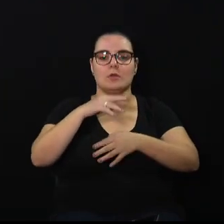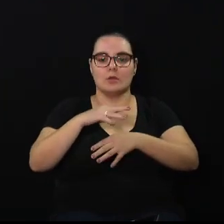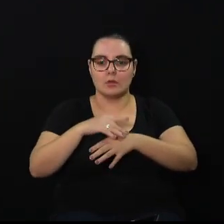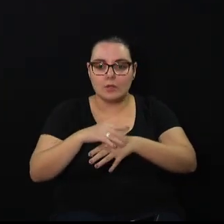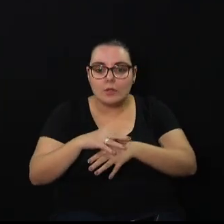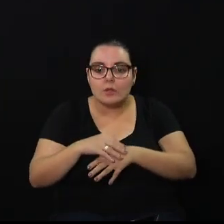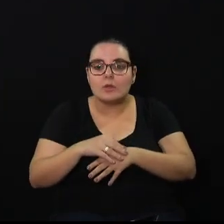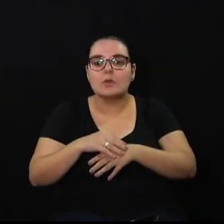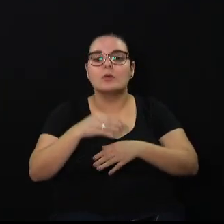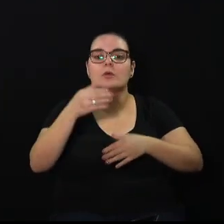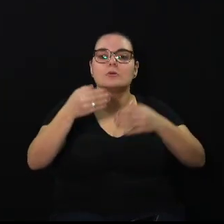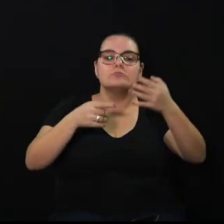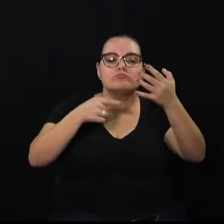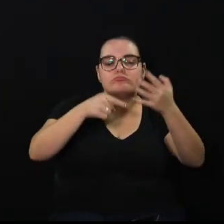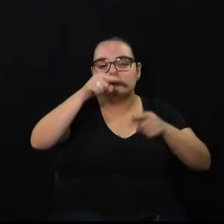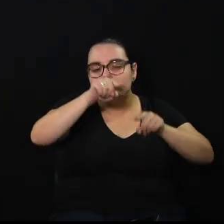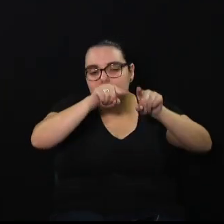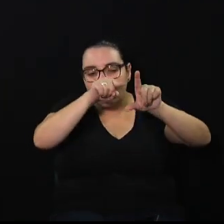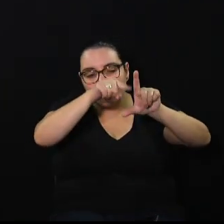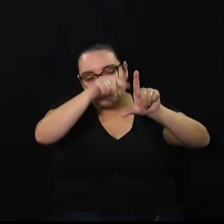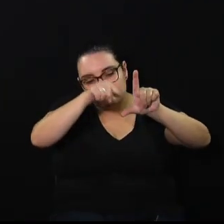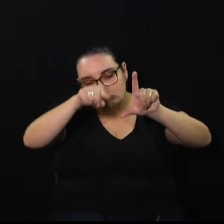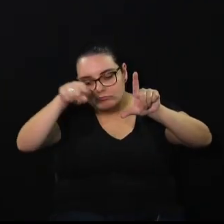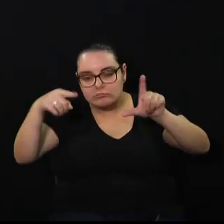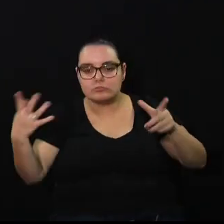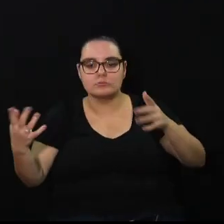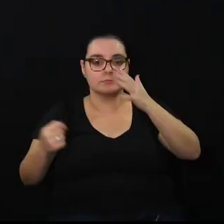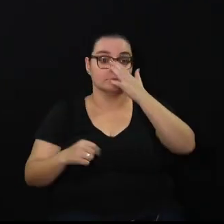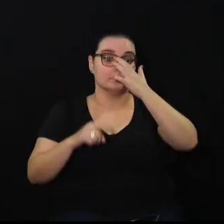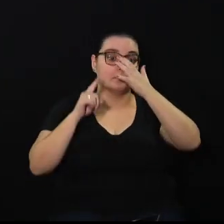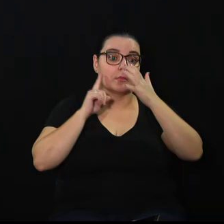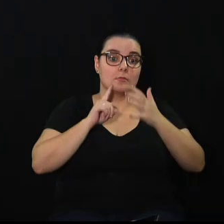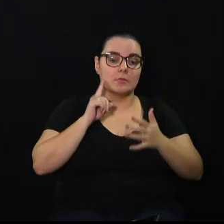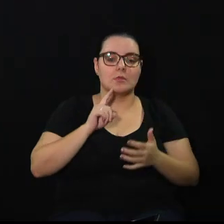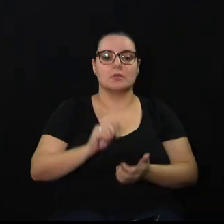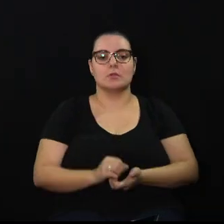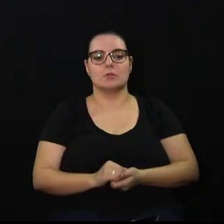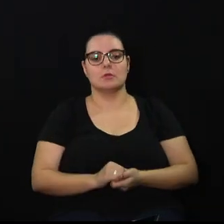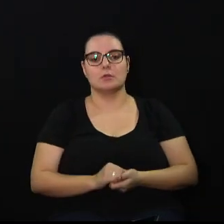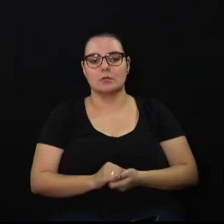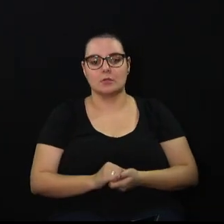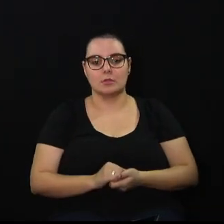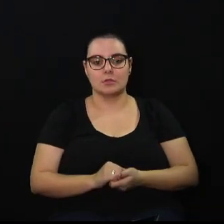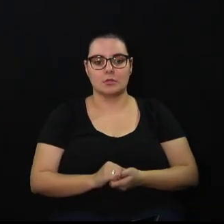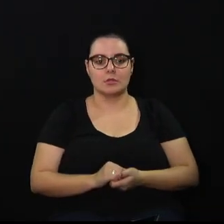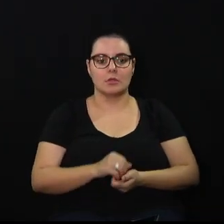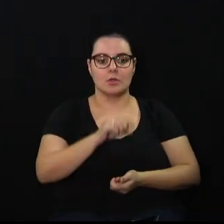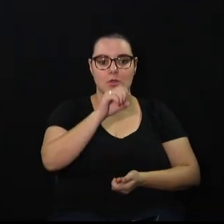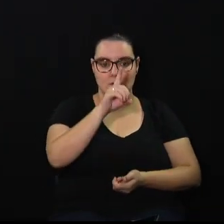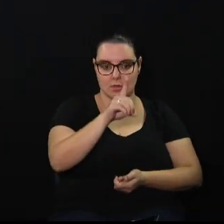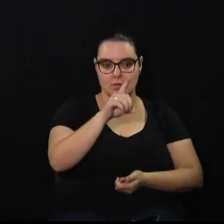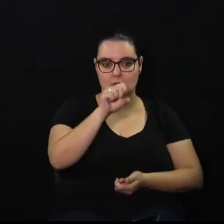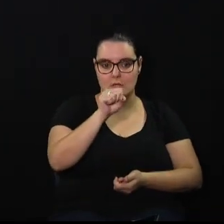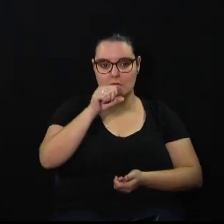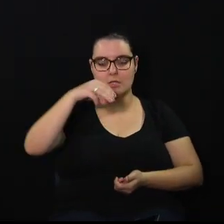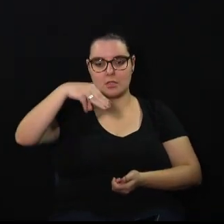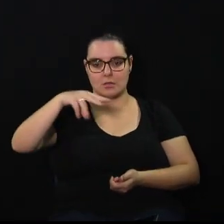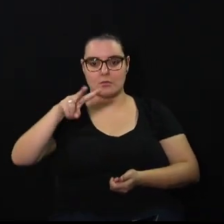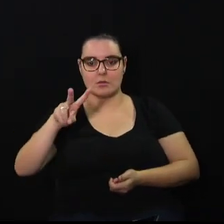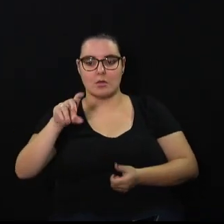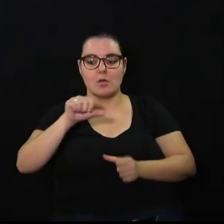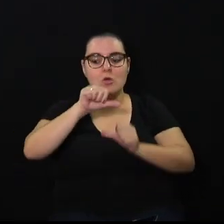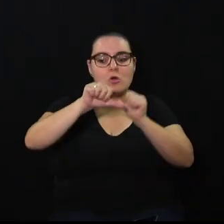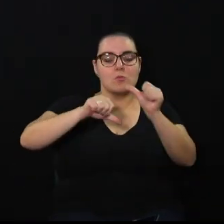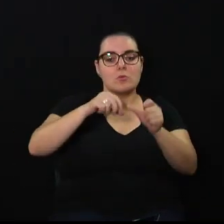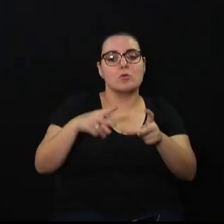de estatísticas é uma classificação a americana e o dsm 5 ela mudou algumas percepções